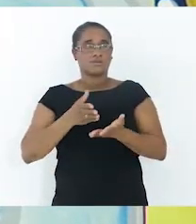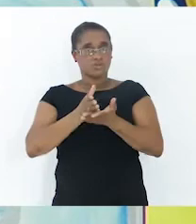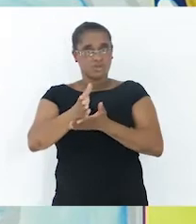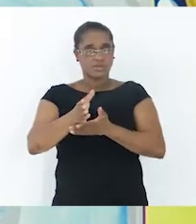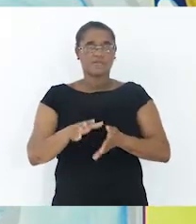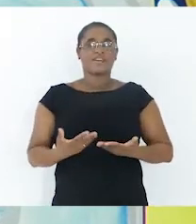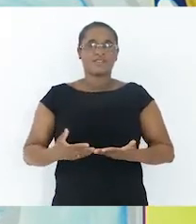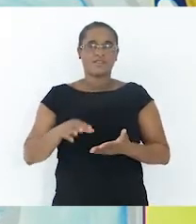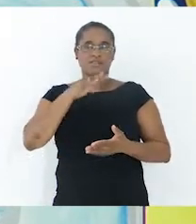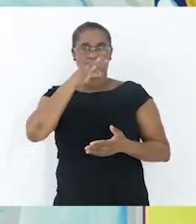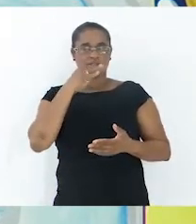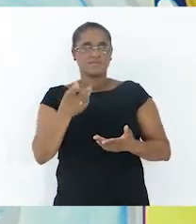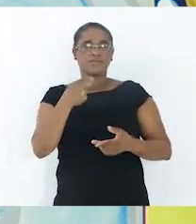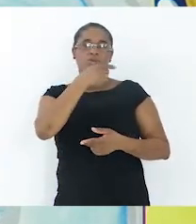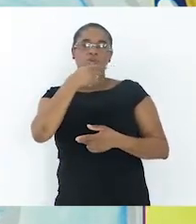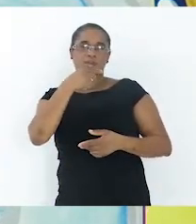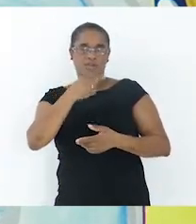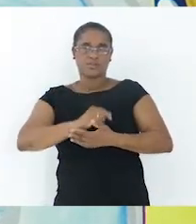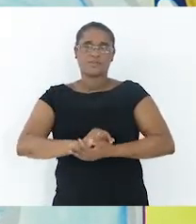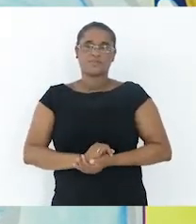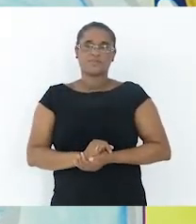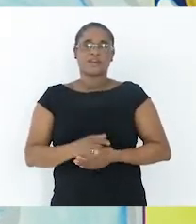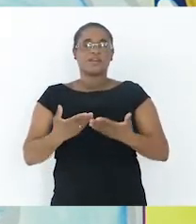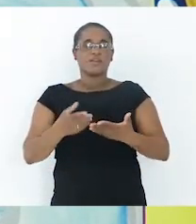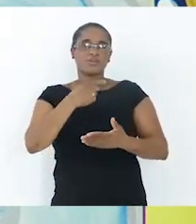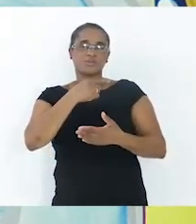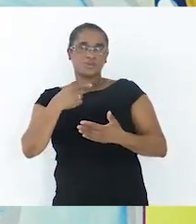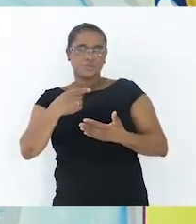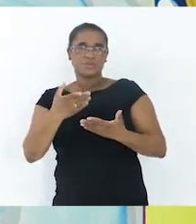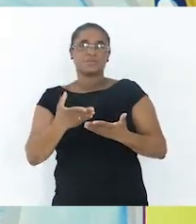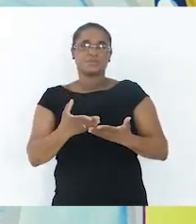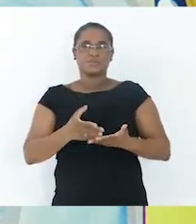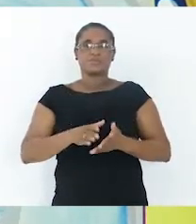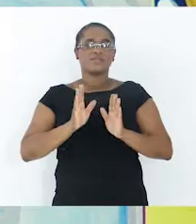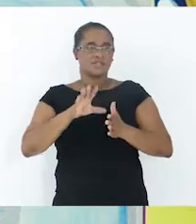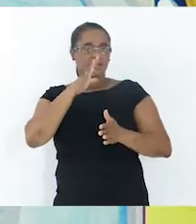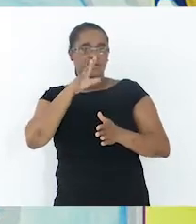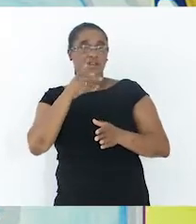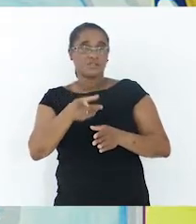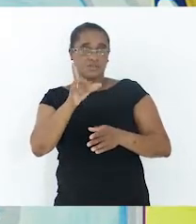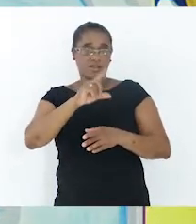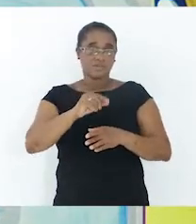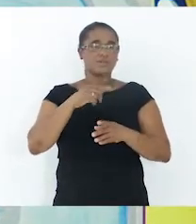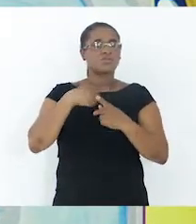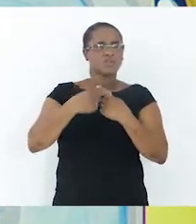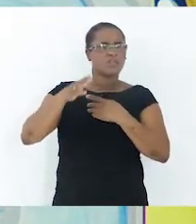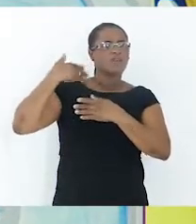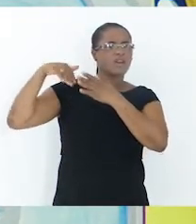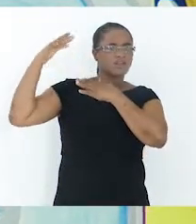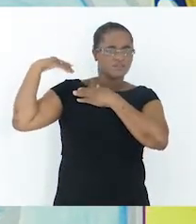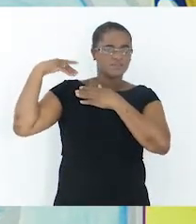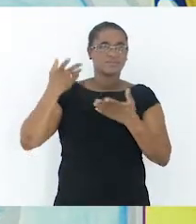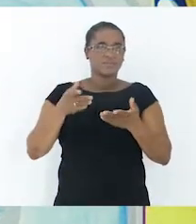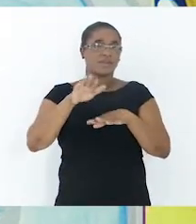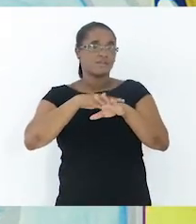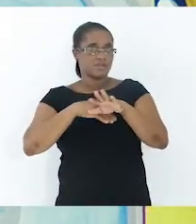Vamos falar de subtração. Subtração, já falaram disso também nos anos anteriores.